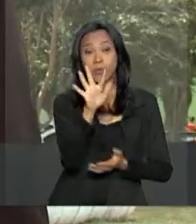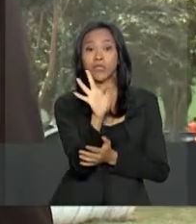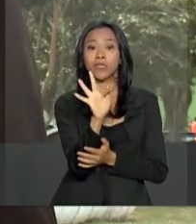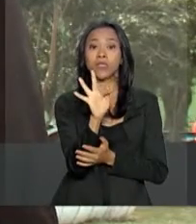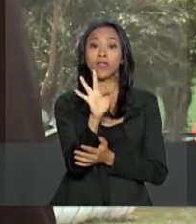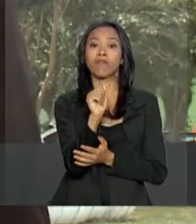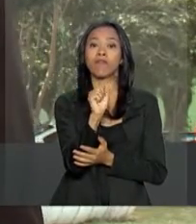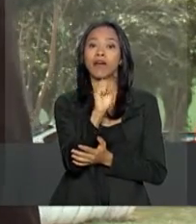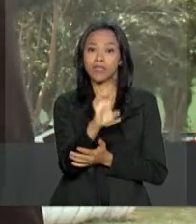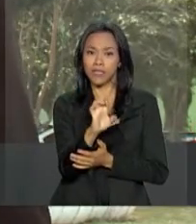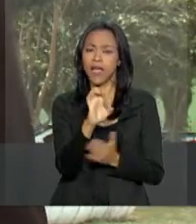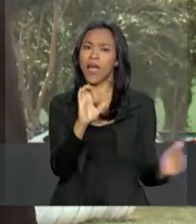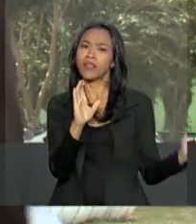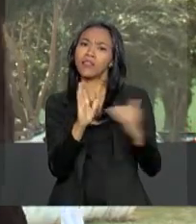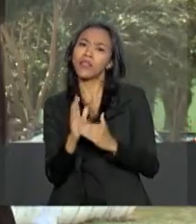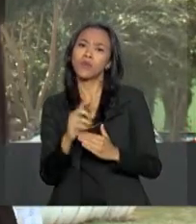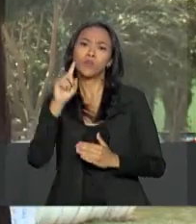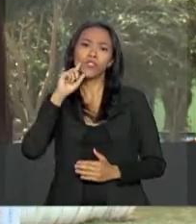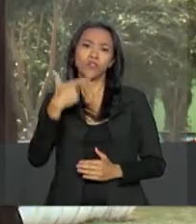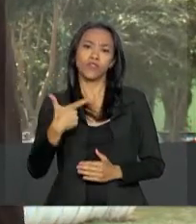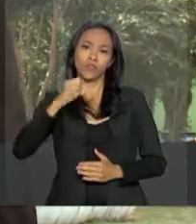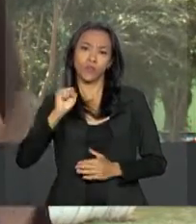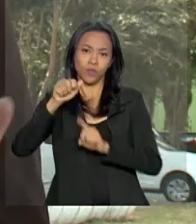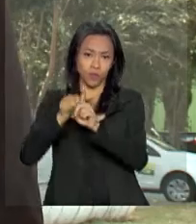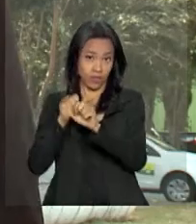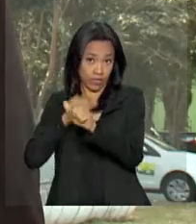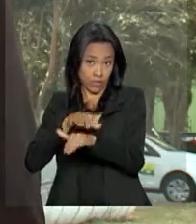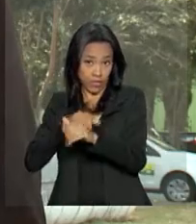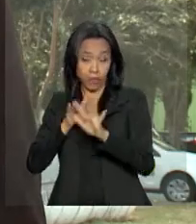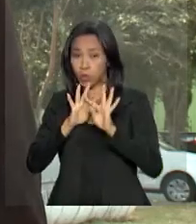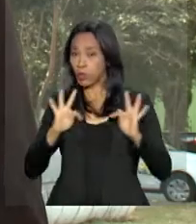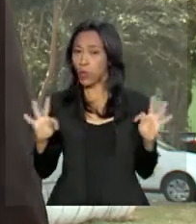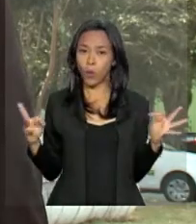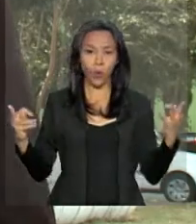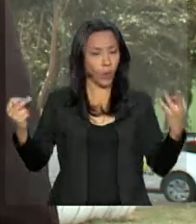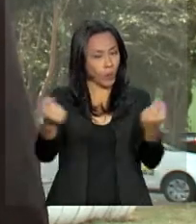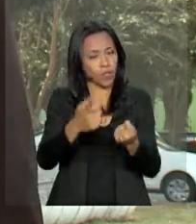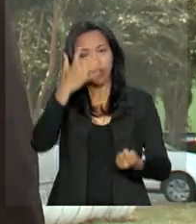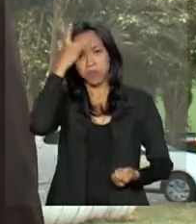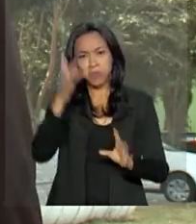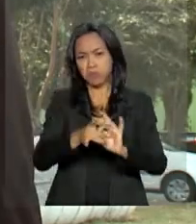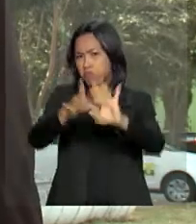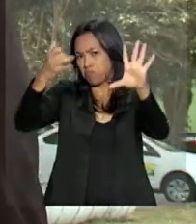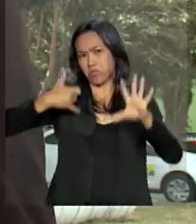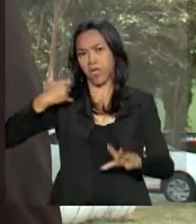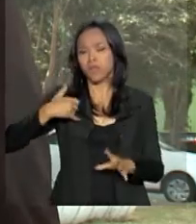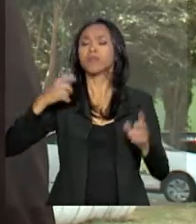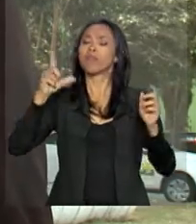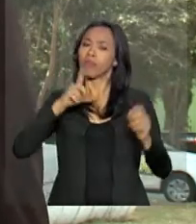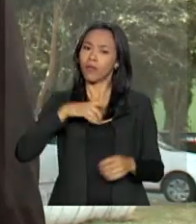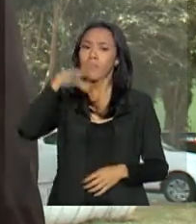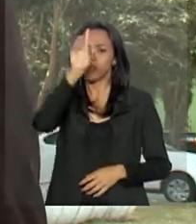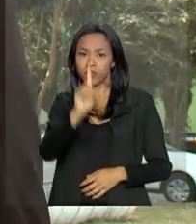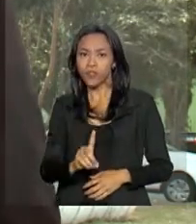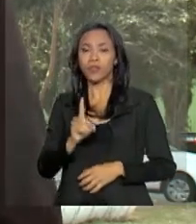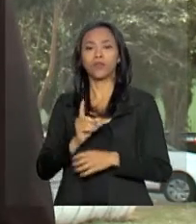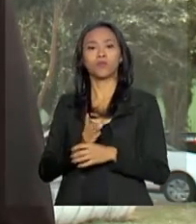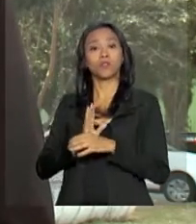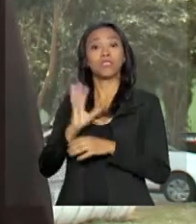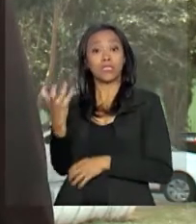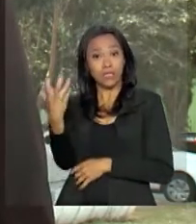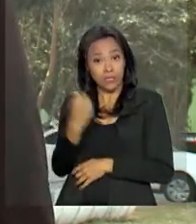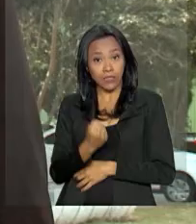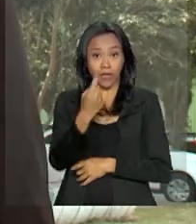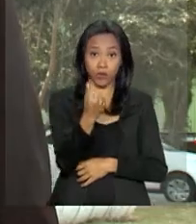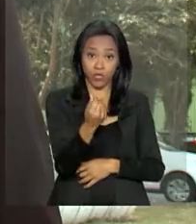28 de setembro todos os cotistas independente da idade têm direito a sacar o benefício a partir